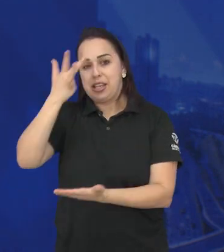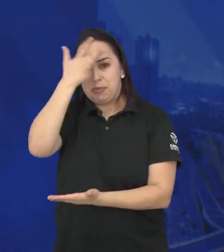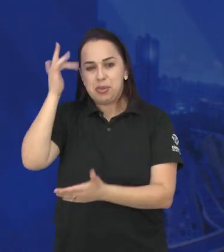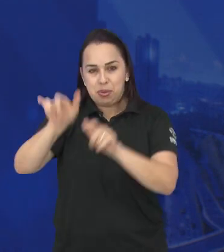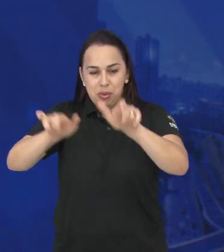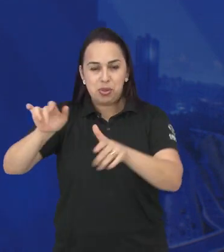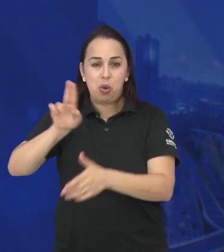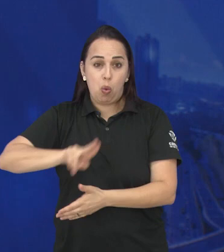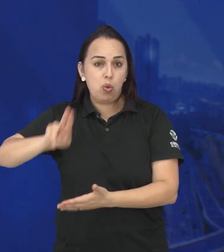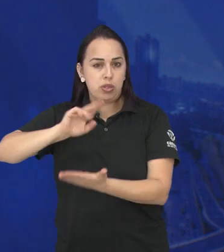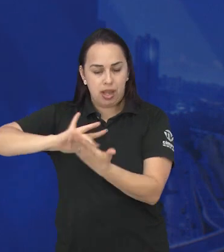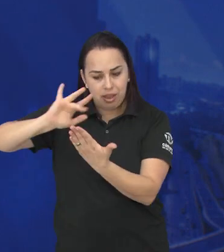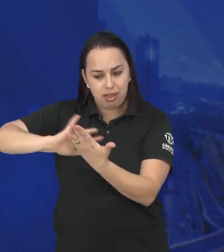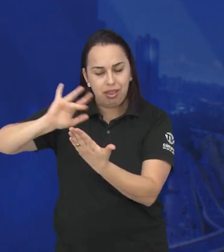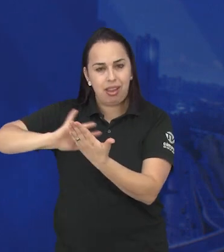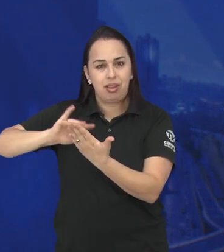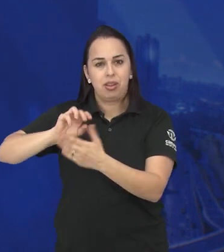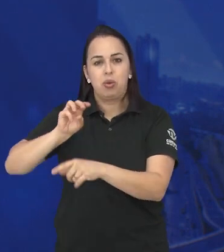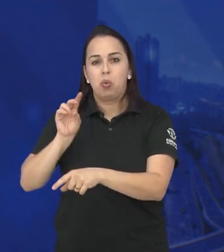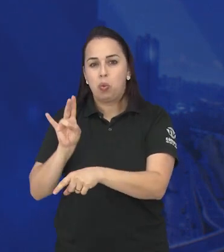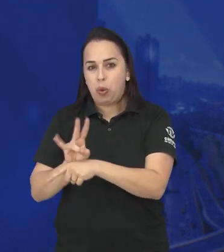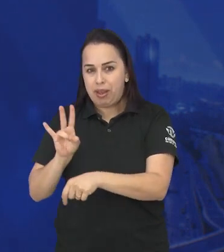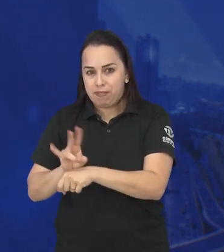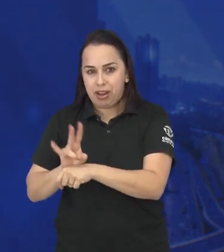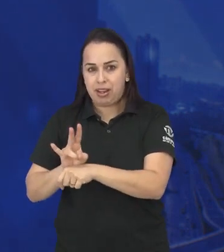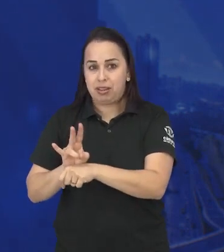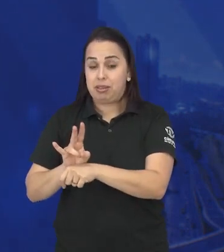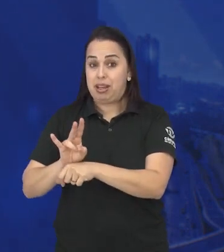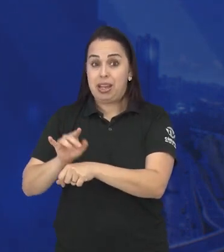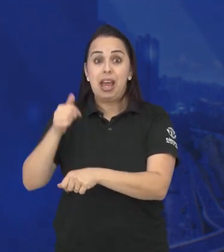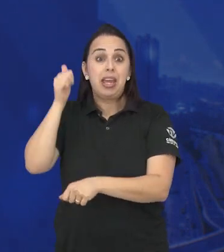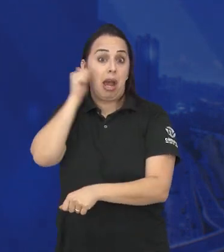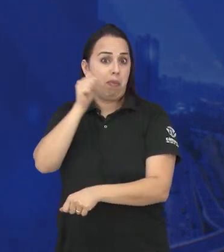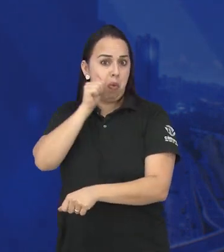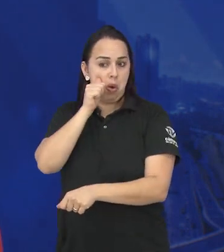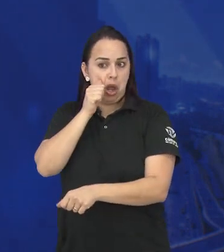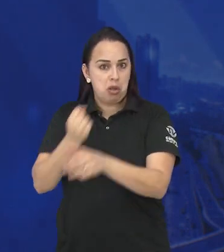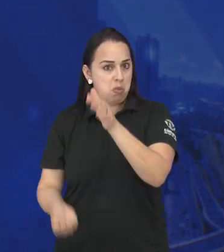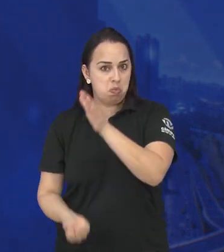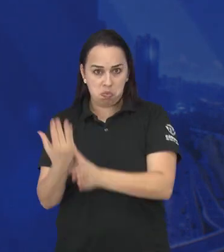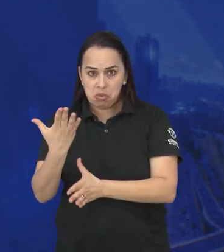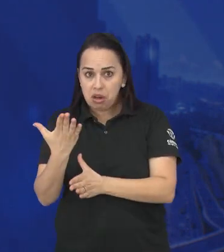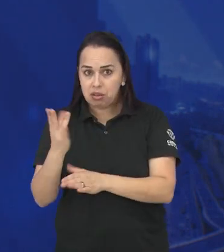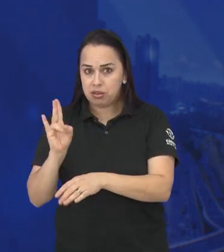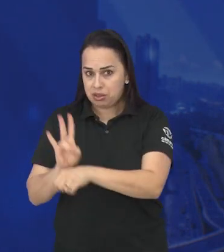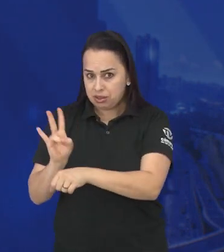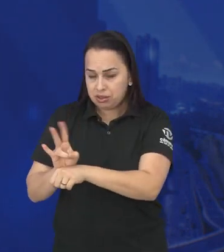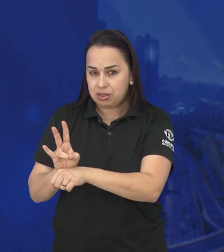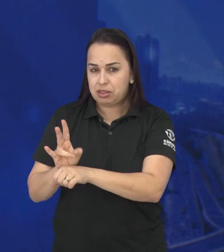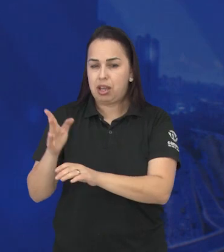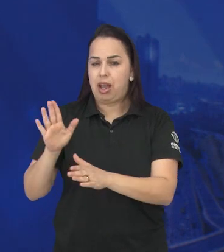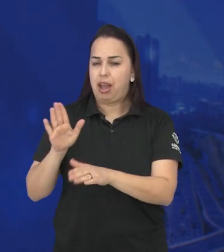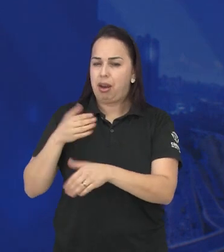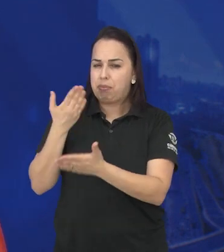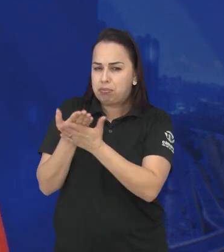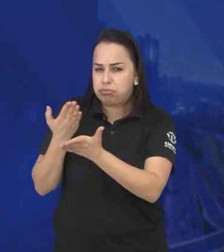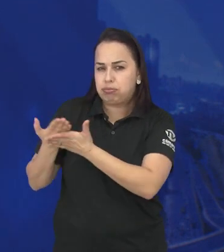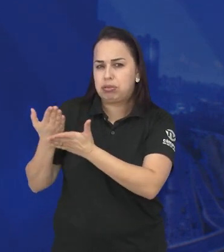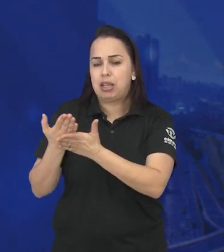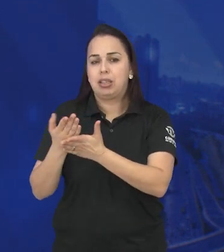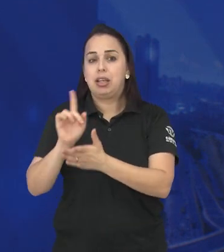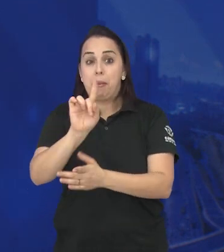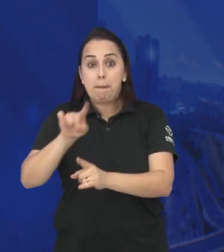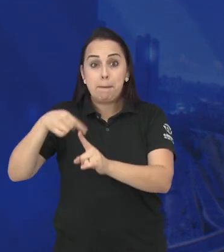ao Wi-Fi, né? E o pessoal esquece de Hedy Lamarr, que foi uma grande cientista. Além de ela ter